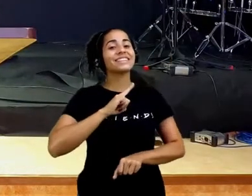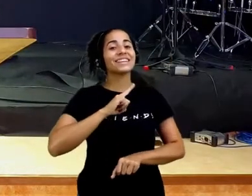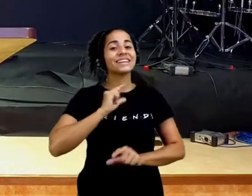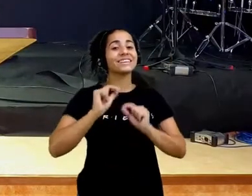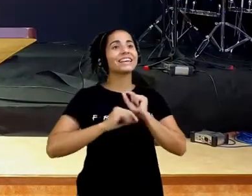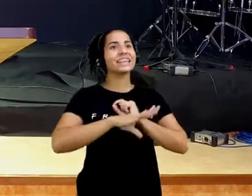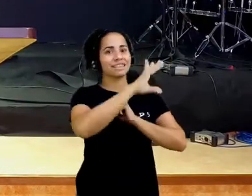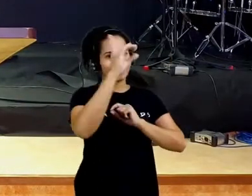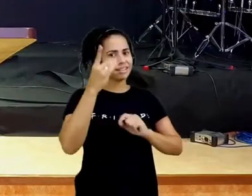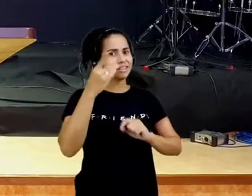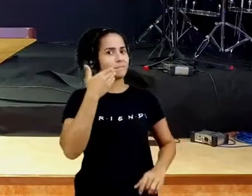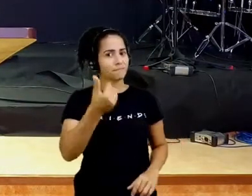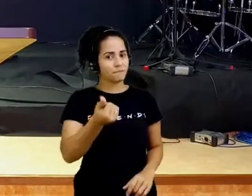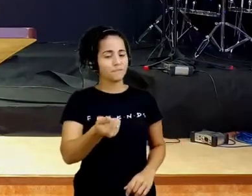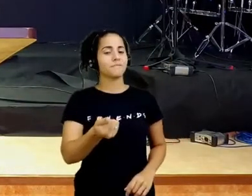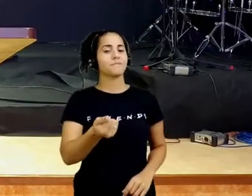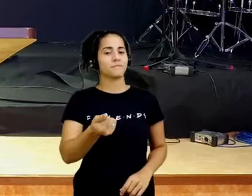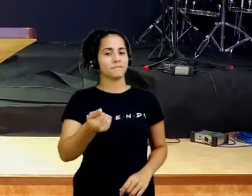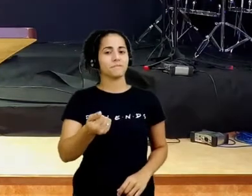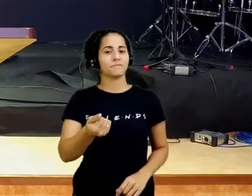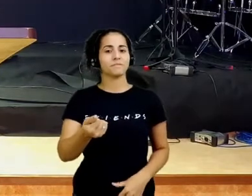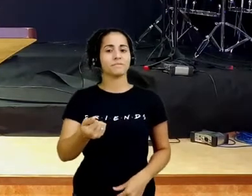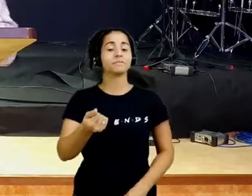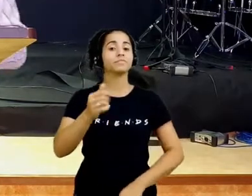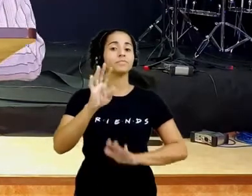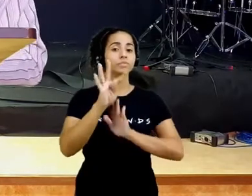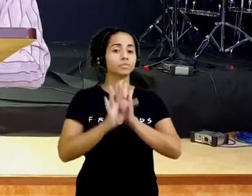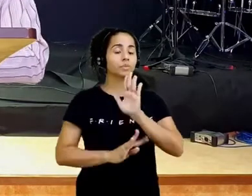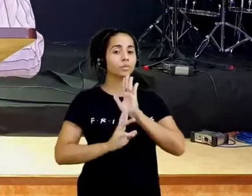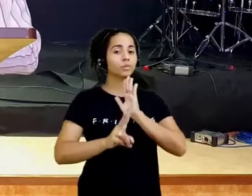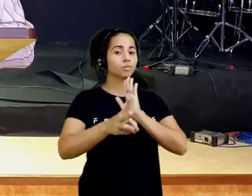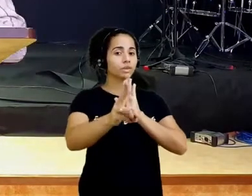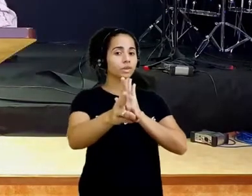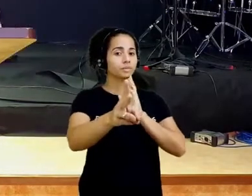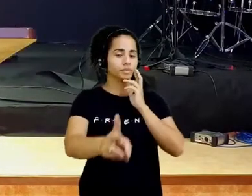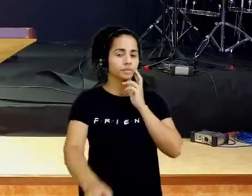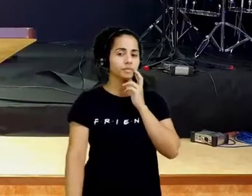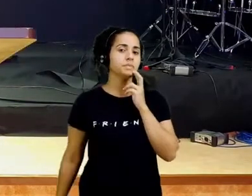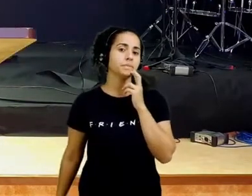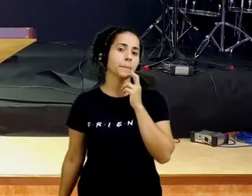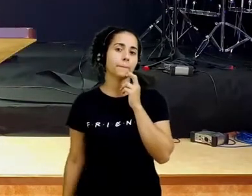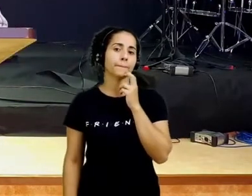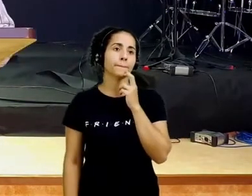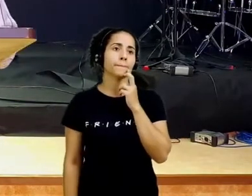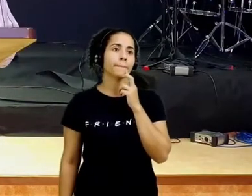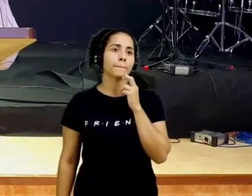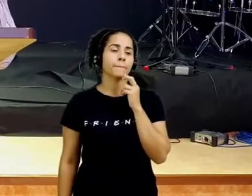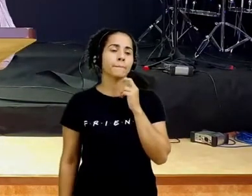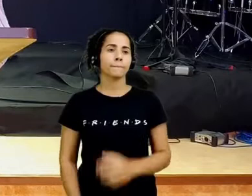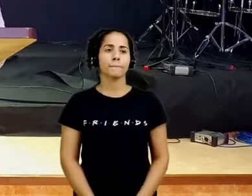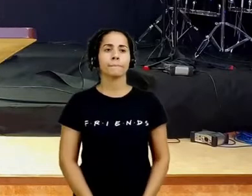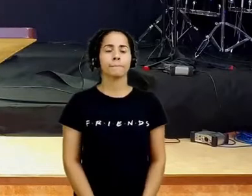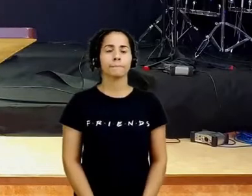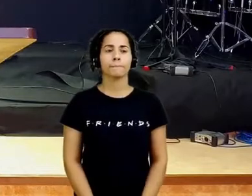dias melhores em nome do Senhor Jesus. E o texto continua, queridos, mas tem uma